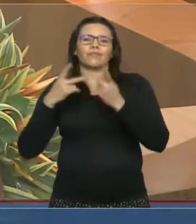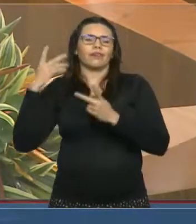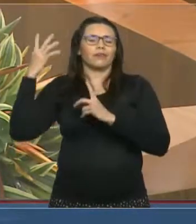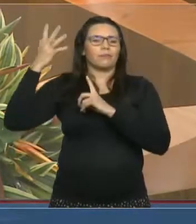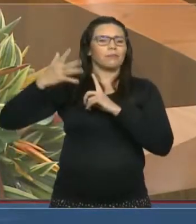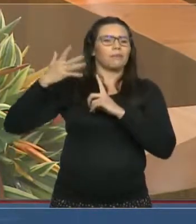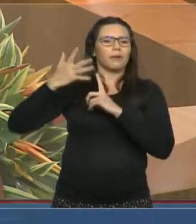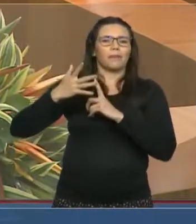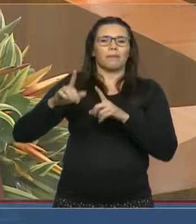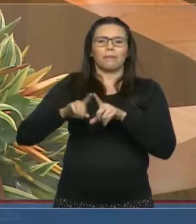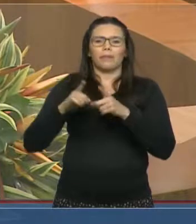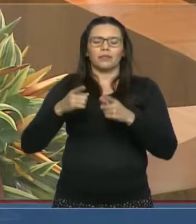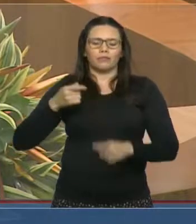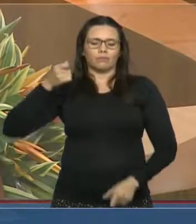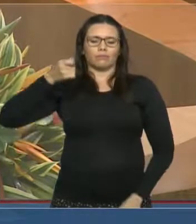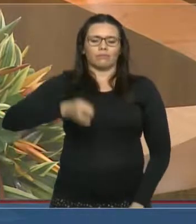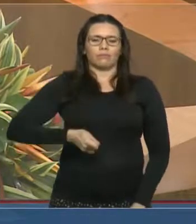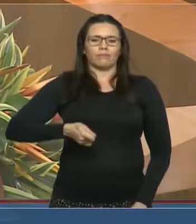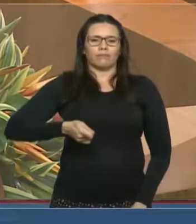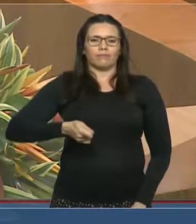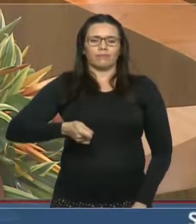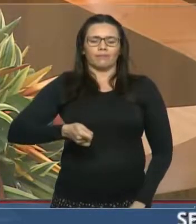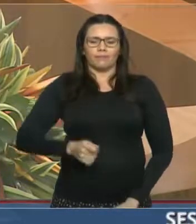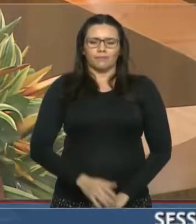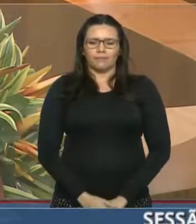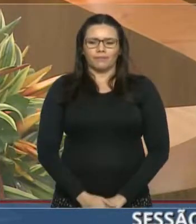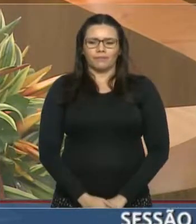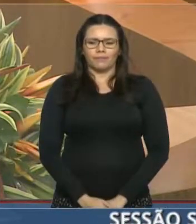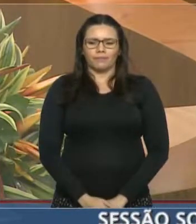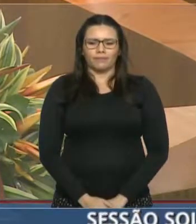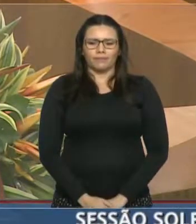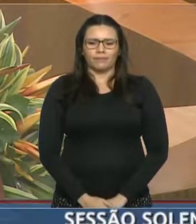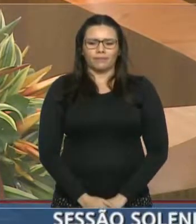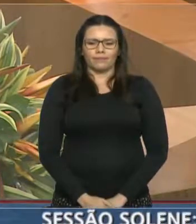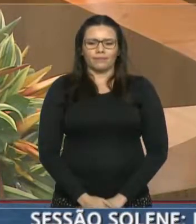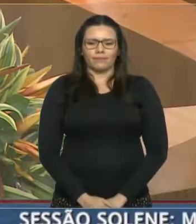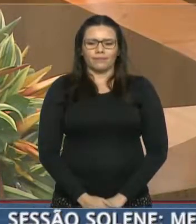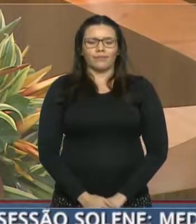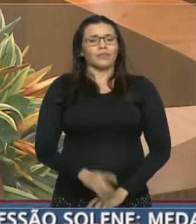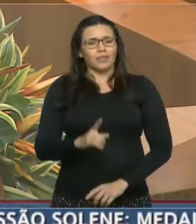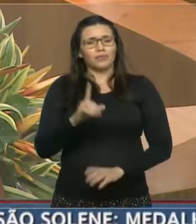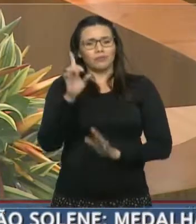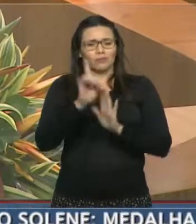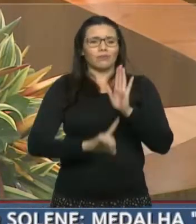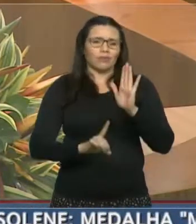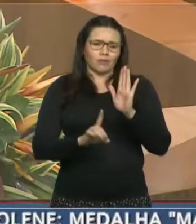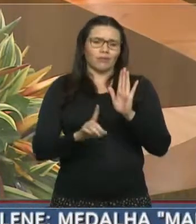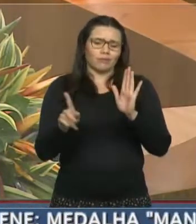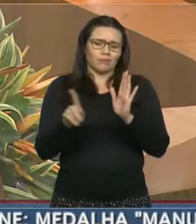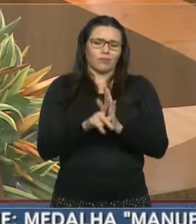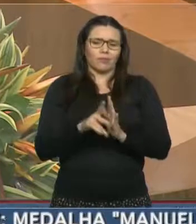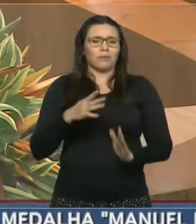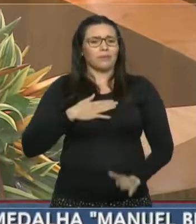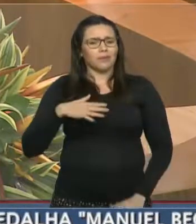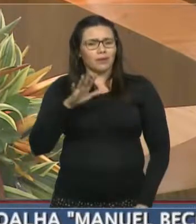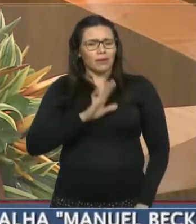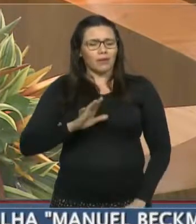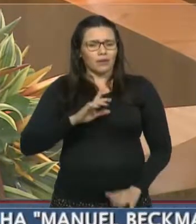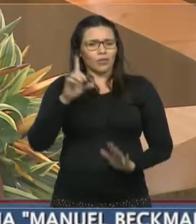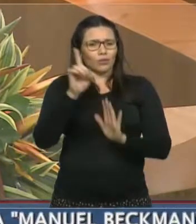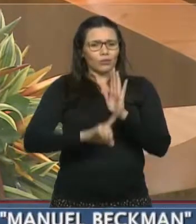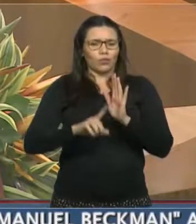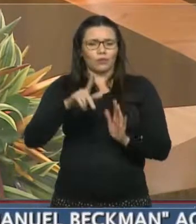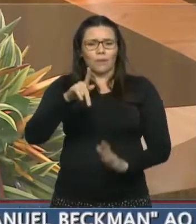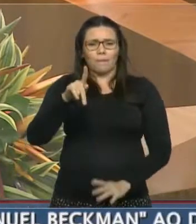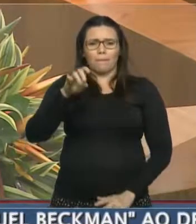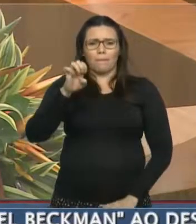contando fatos, porque fatos faz parte do direito. Principalmente na minha área, que é de direito penal, onde lá